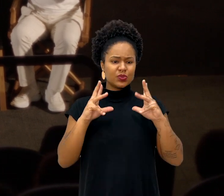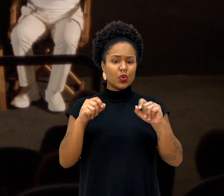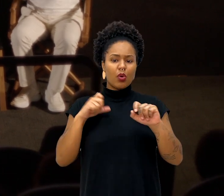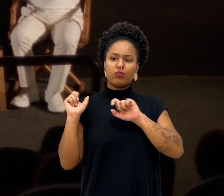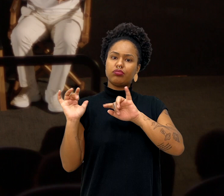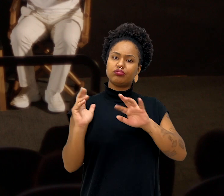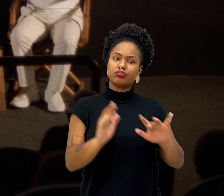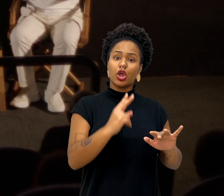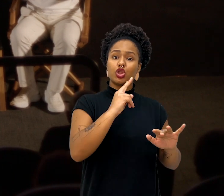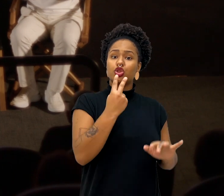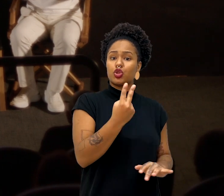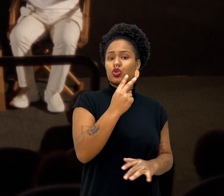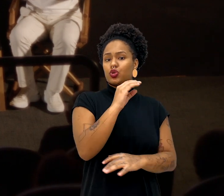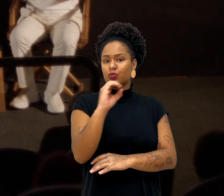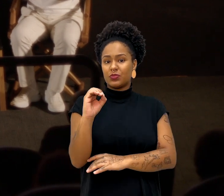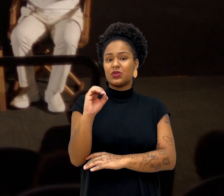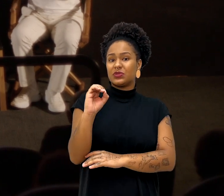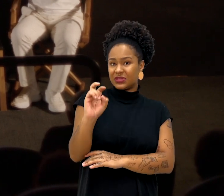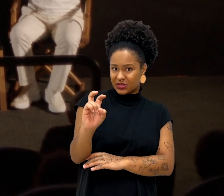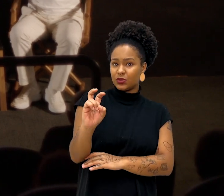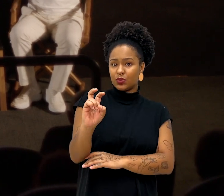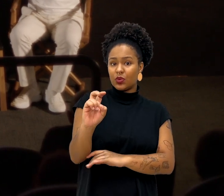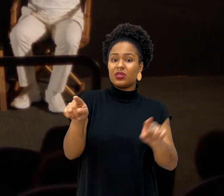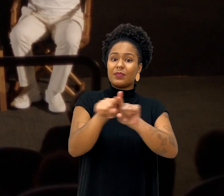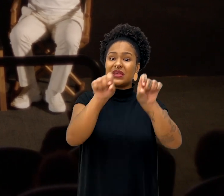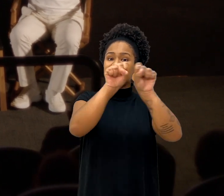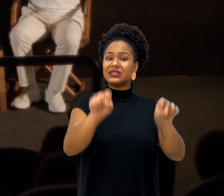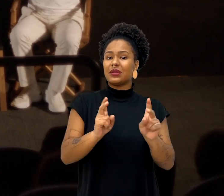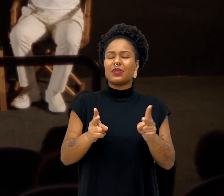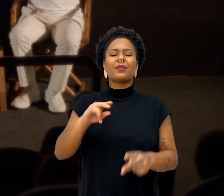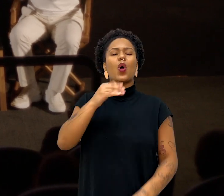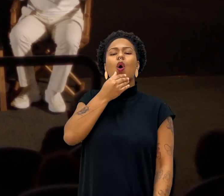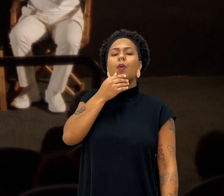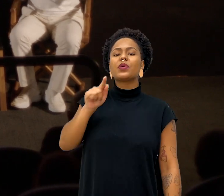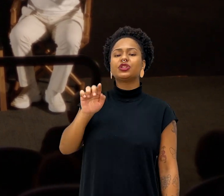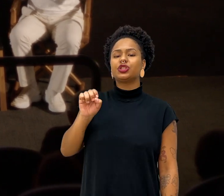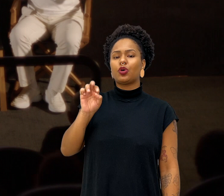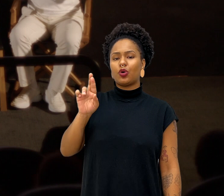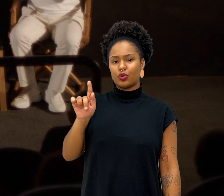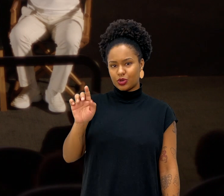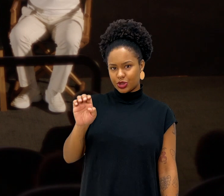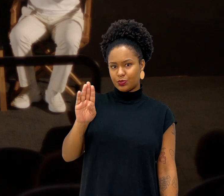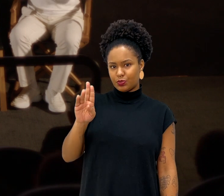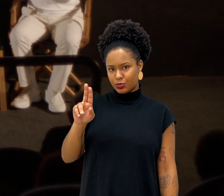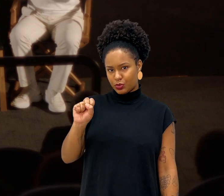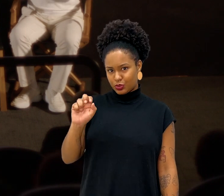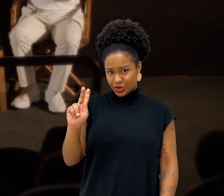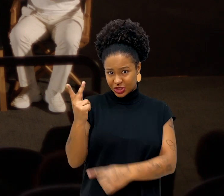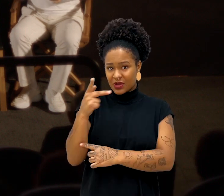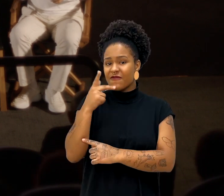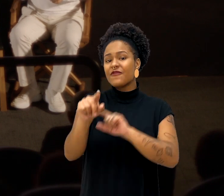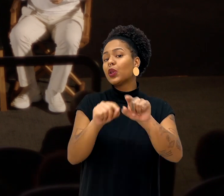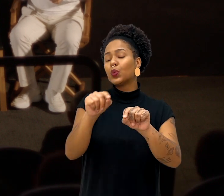blues, do jazz, que vai alcançar 2005, em um mesmo